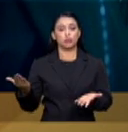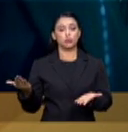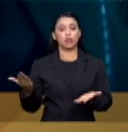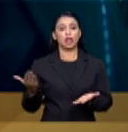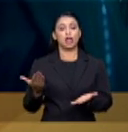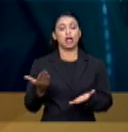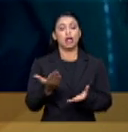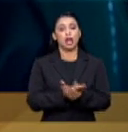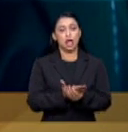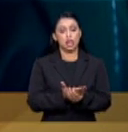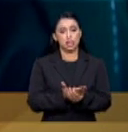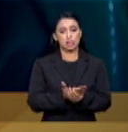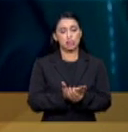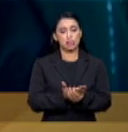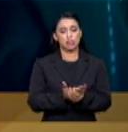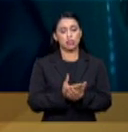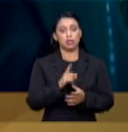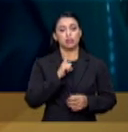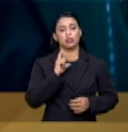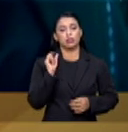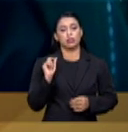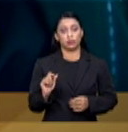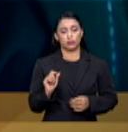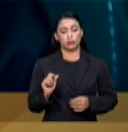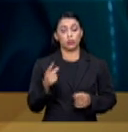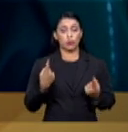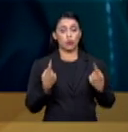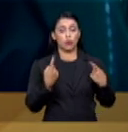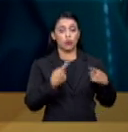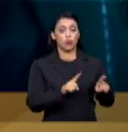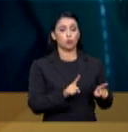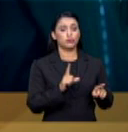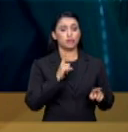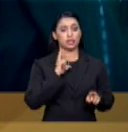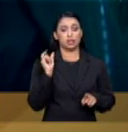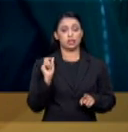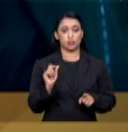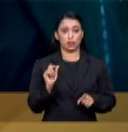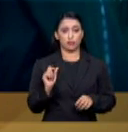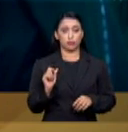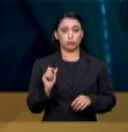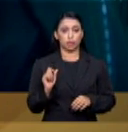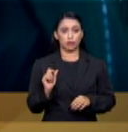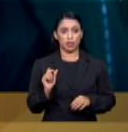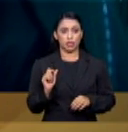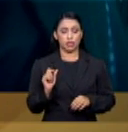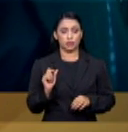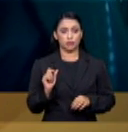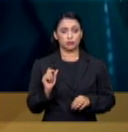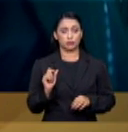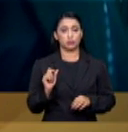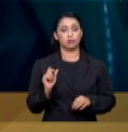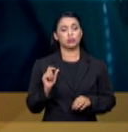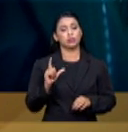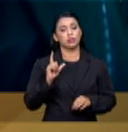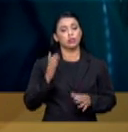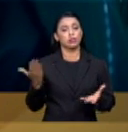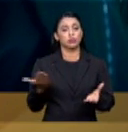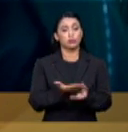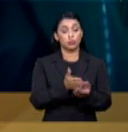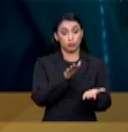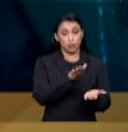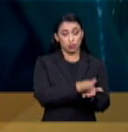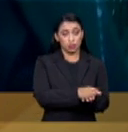rescisória contra decisão da Justiça Comum, quando no processo